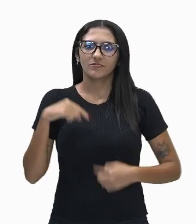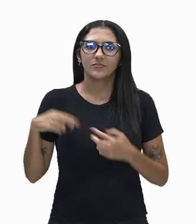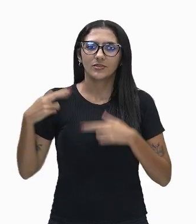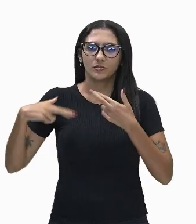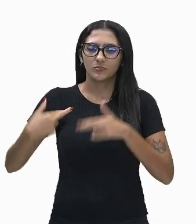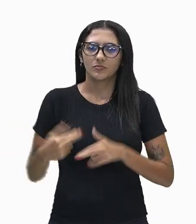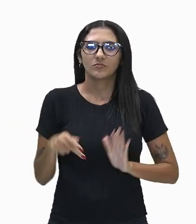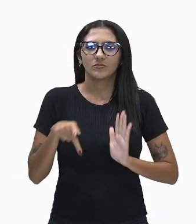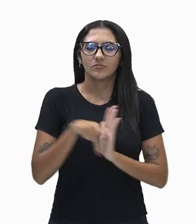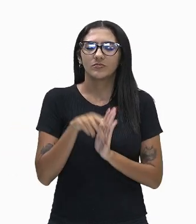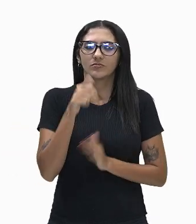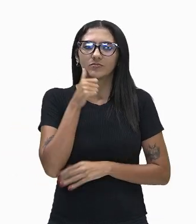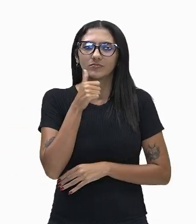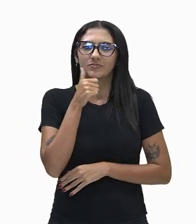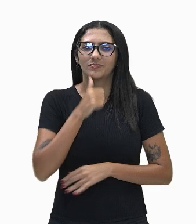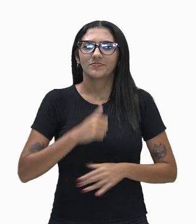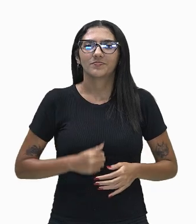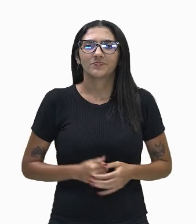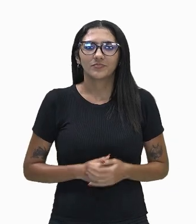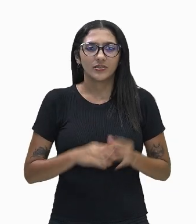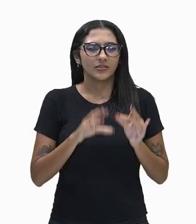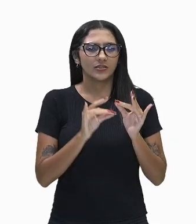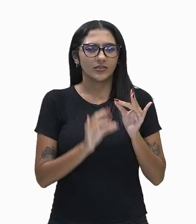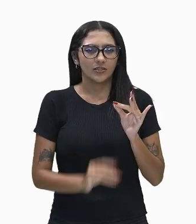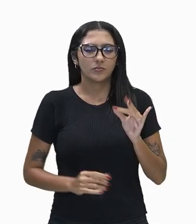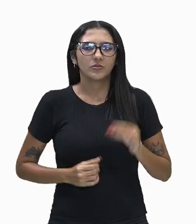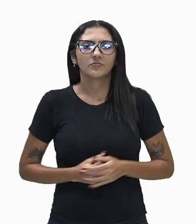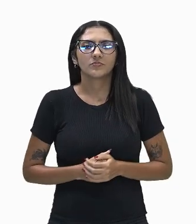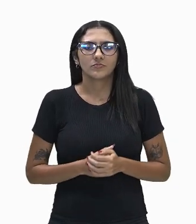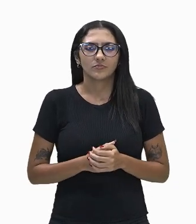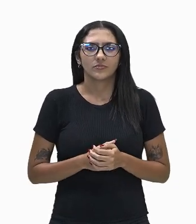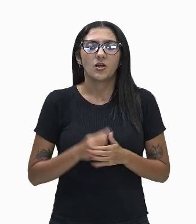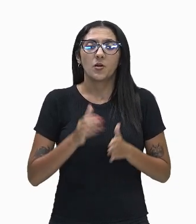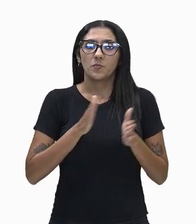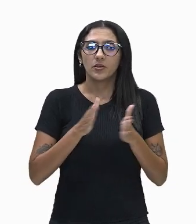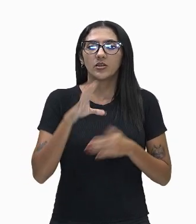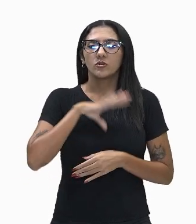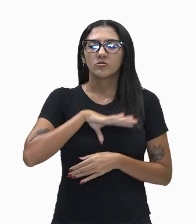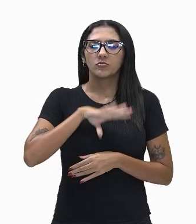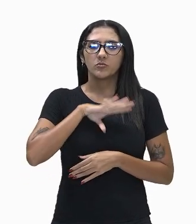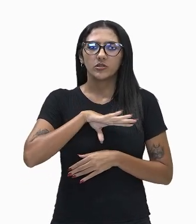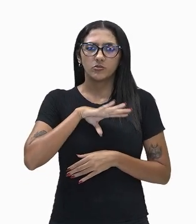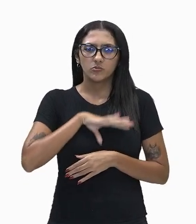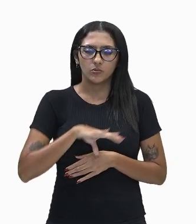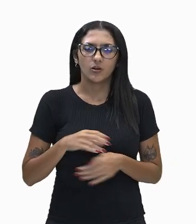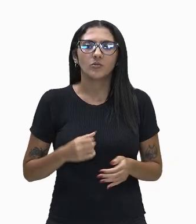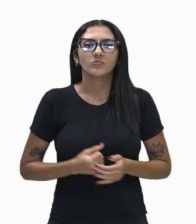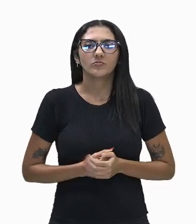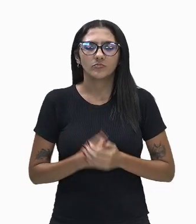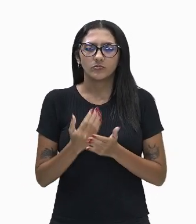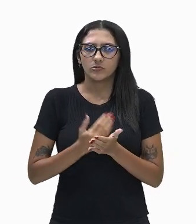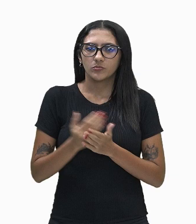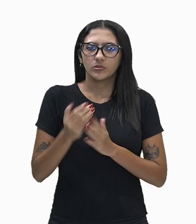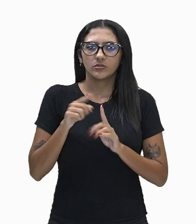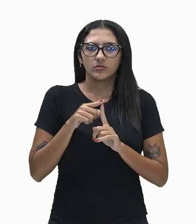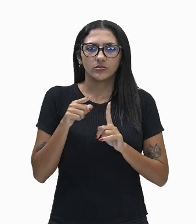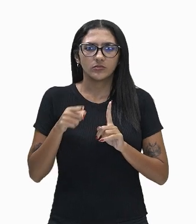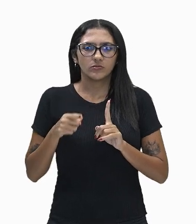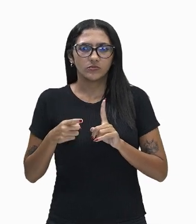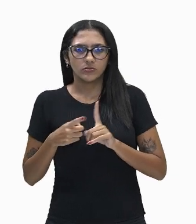reprodutor feminino, detalhamento, ovulação e ciclo menstrual,